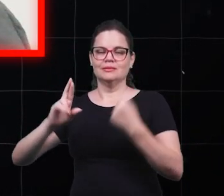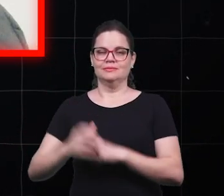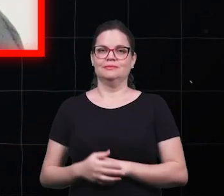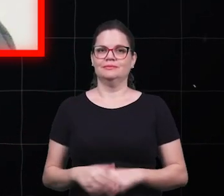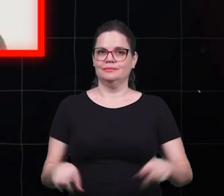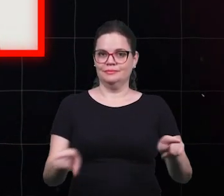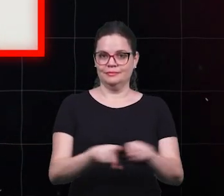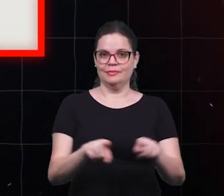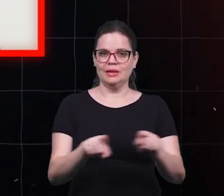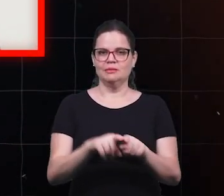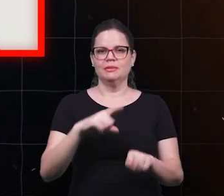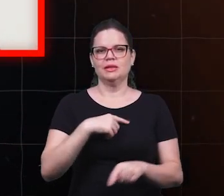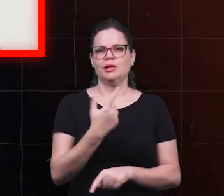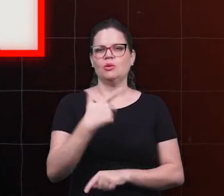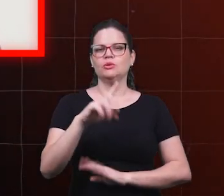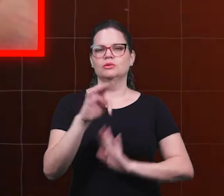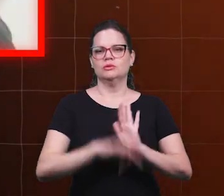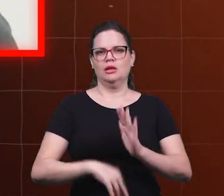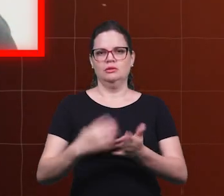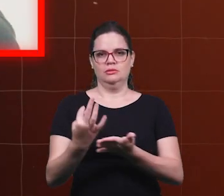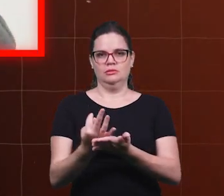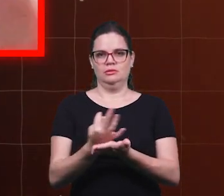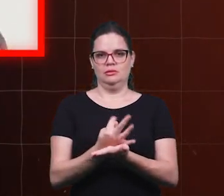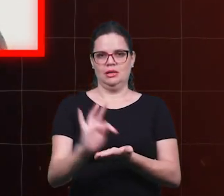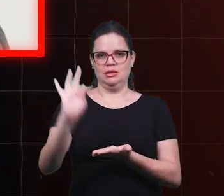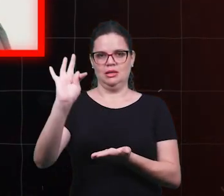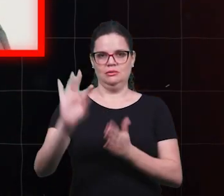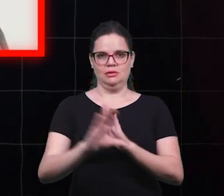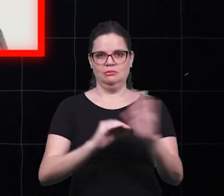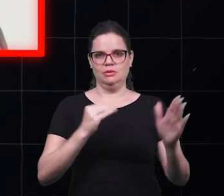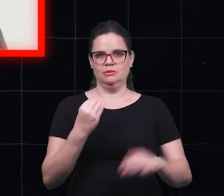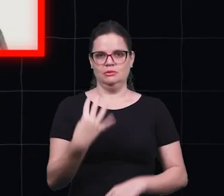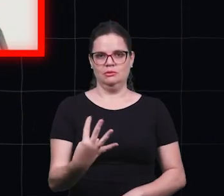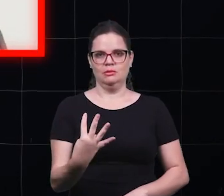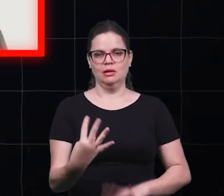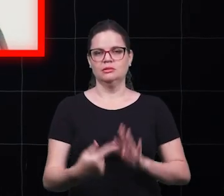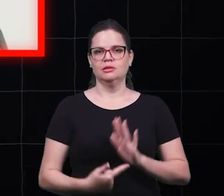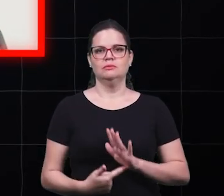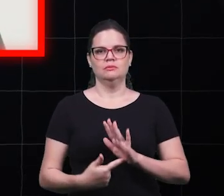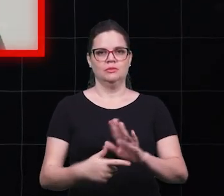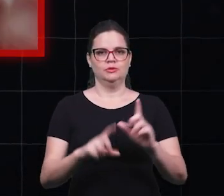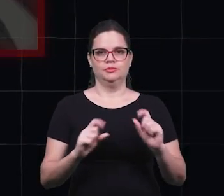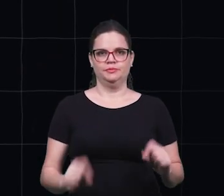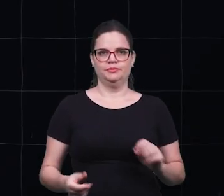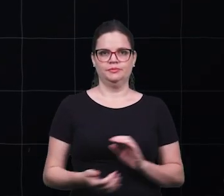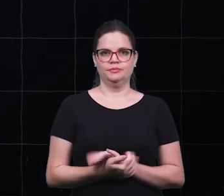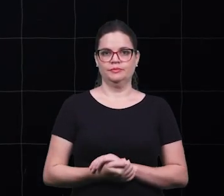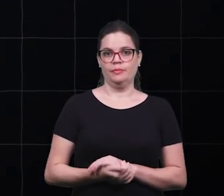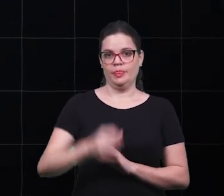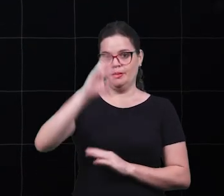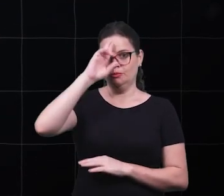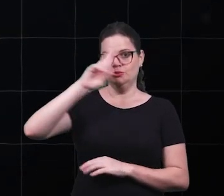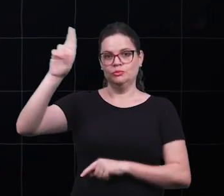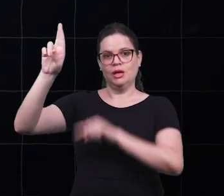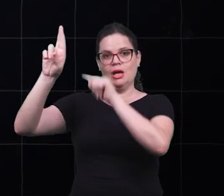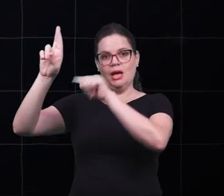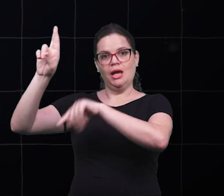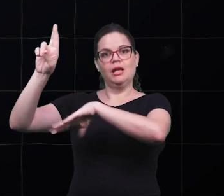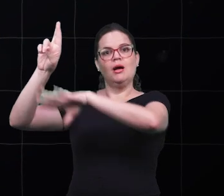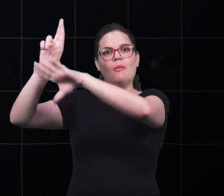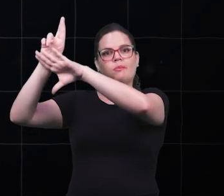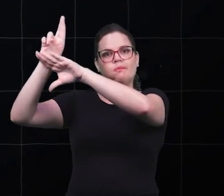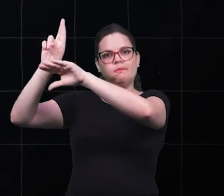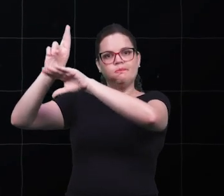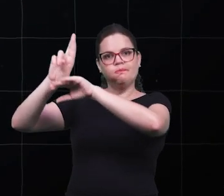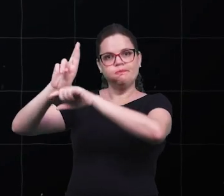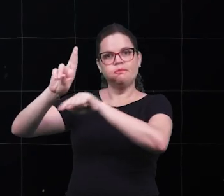apóstolo Paulo escreve lá em Tessalonicenses, capítulo 4, ele vai dizer: porque o mesmo Senhor descerá do céu com alarido,